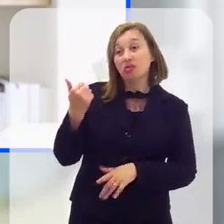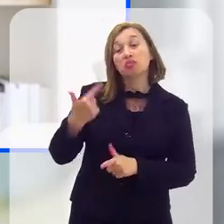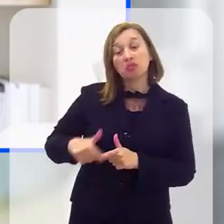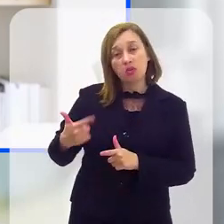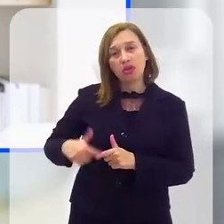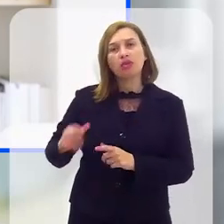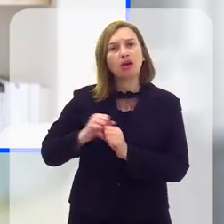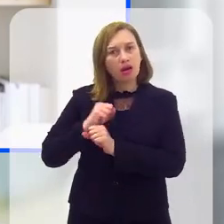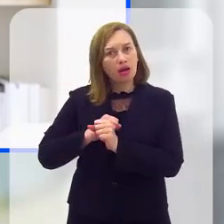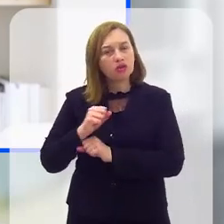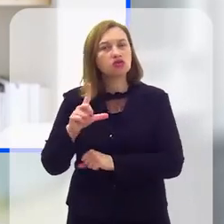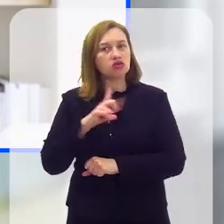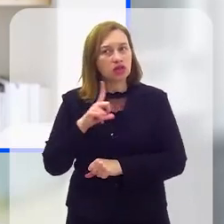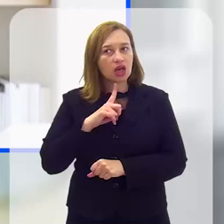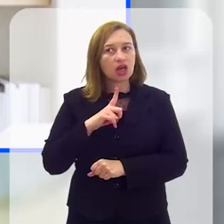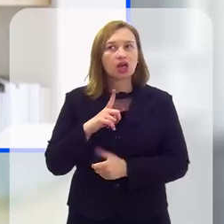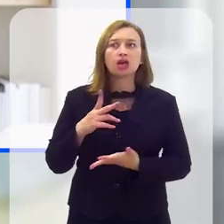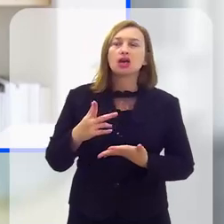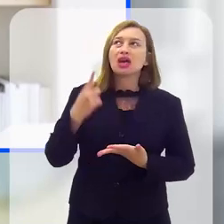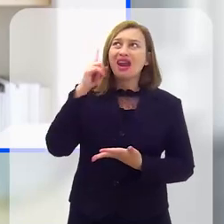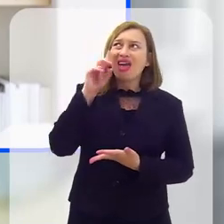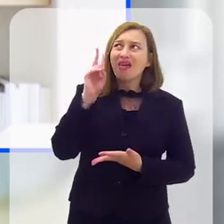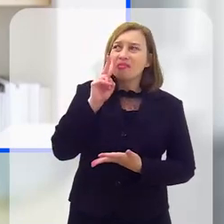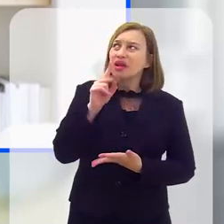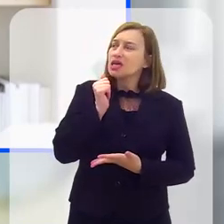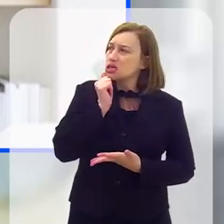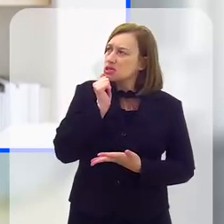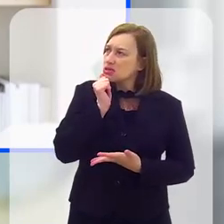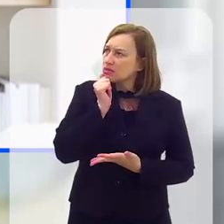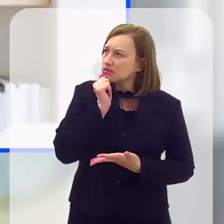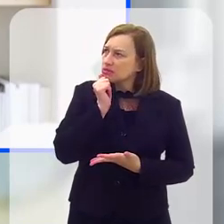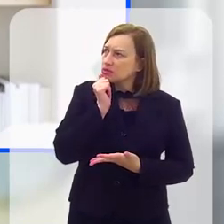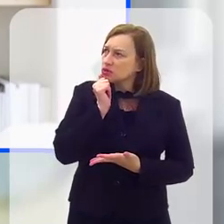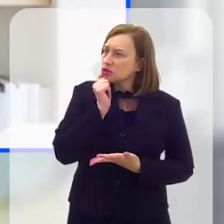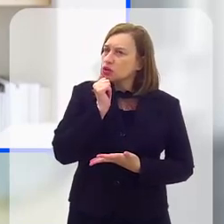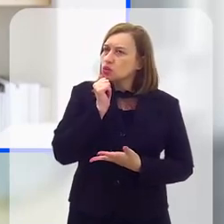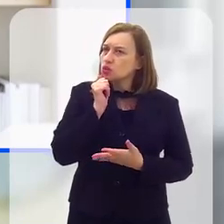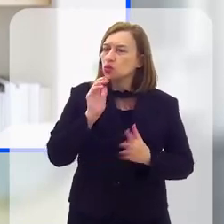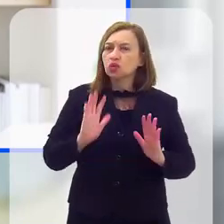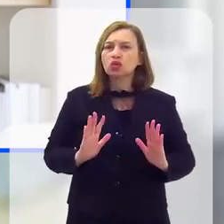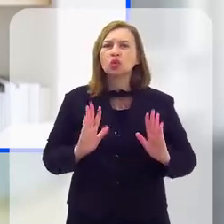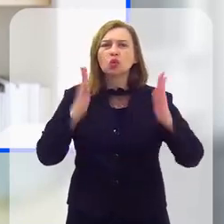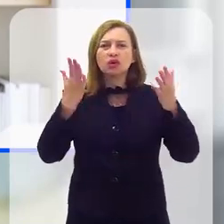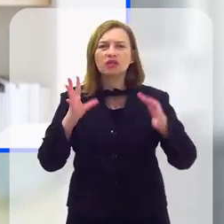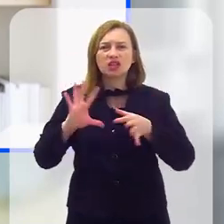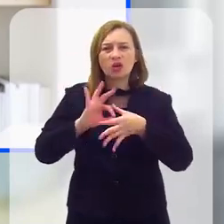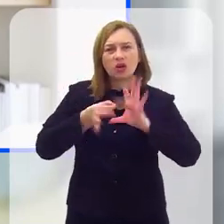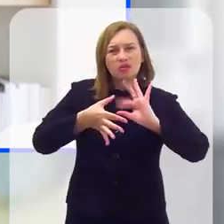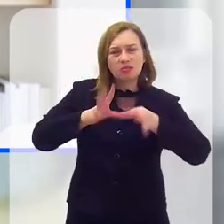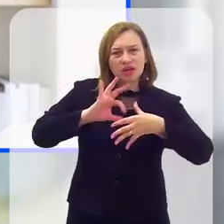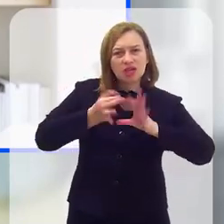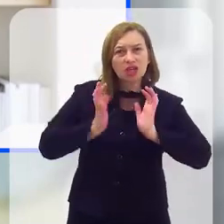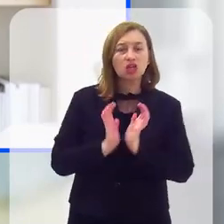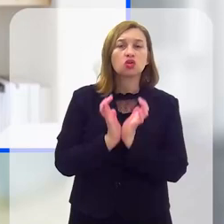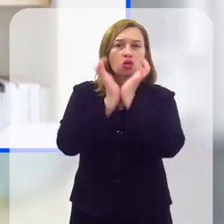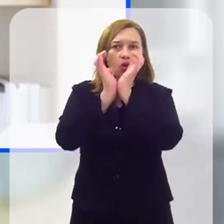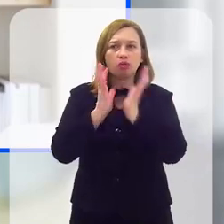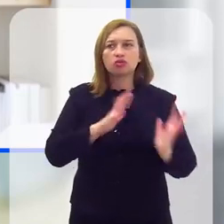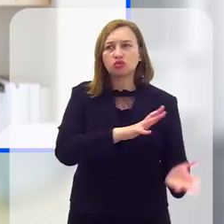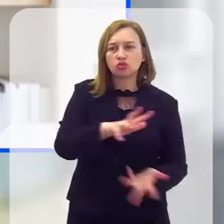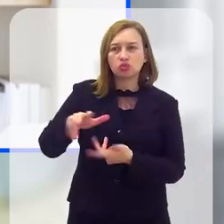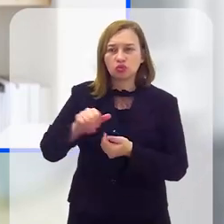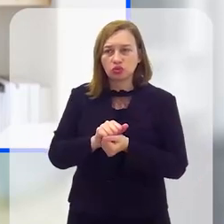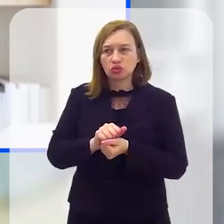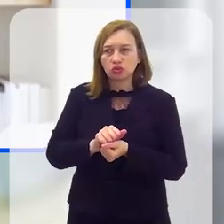que a gente tem há muito tempo. E isso me ocorreu, quando tiveram aqueles eventos Olimpíada e Copa, que a